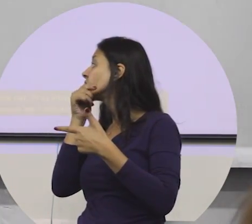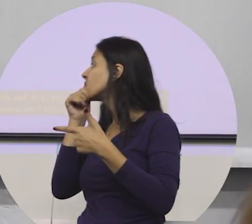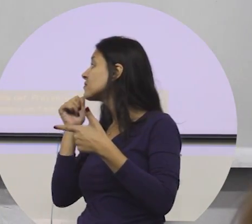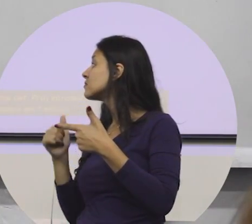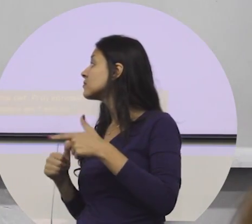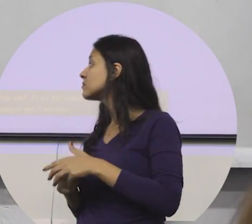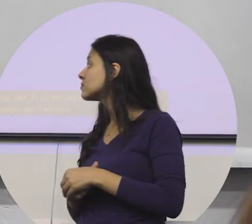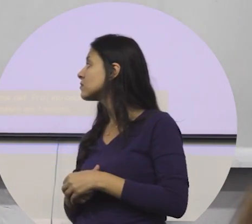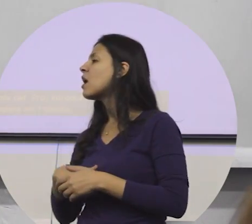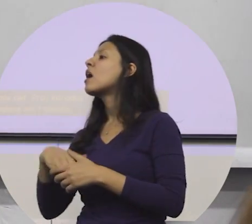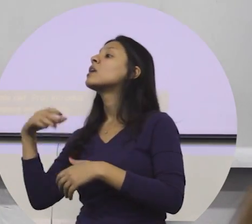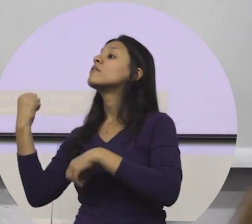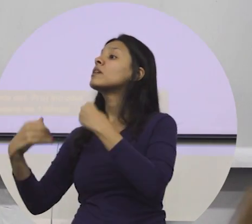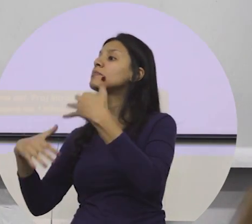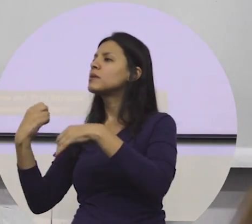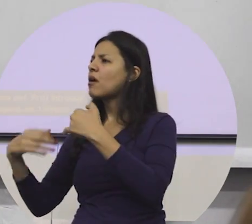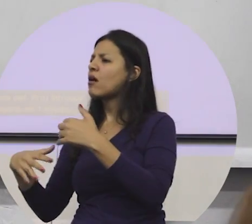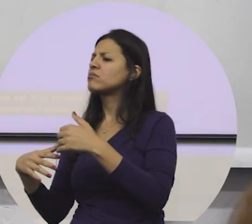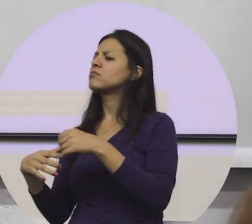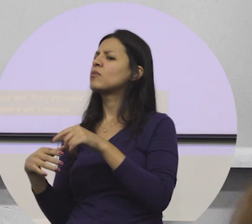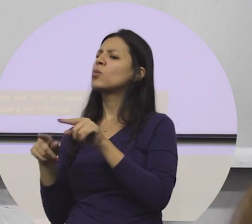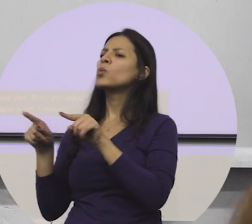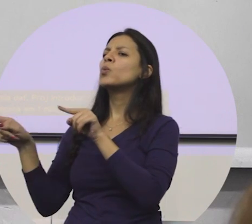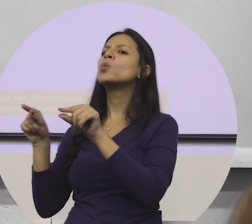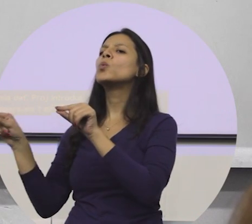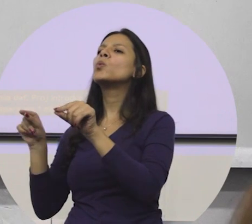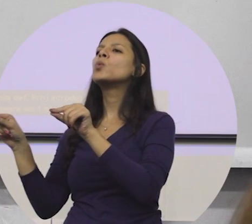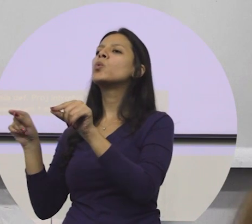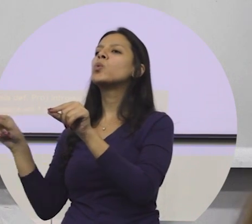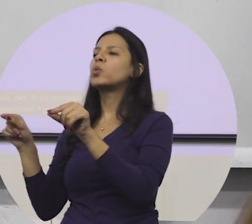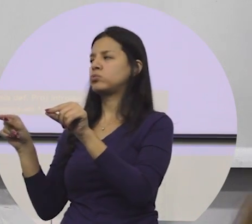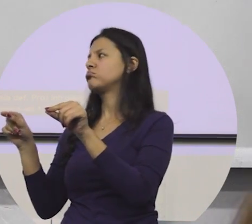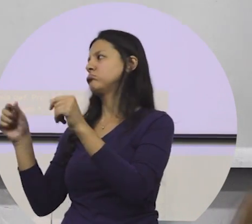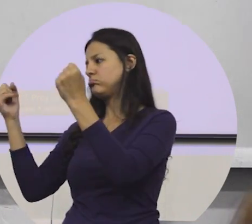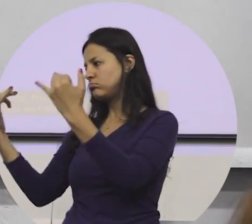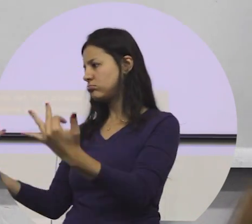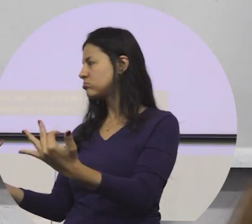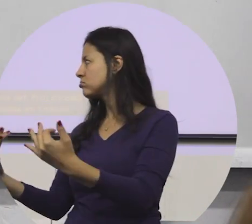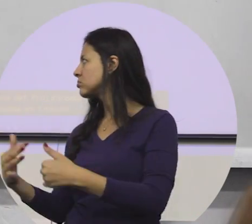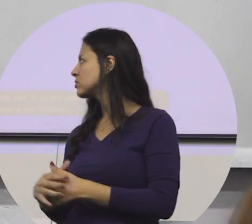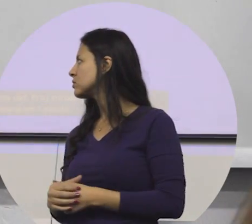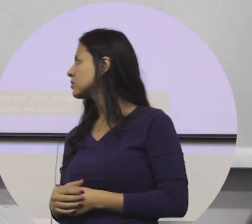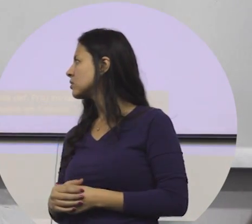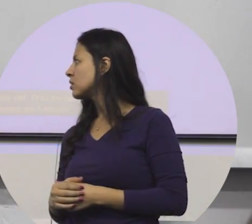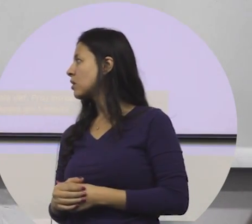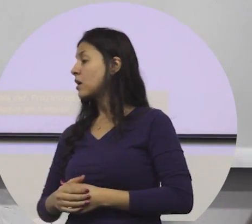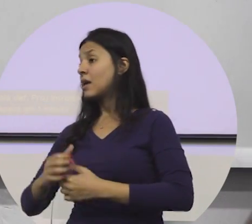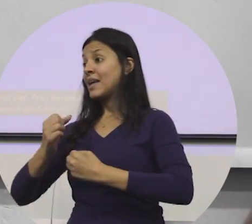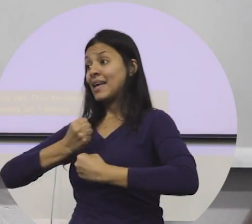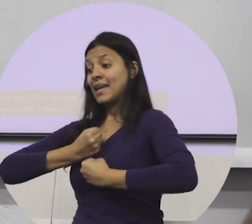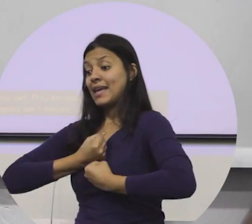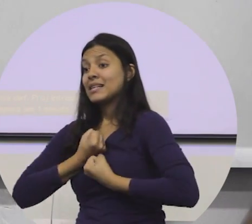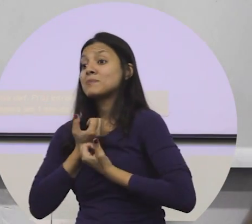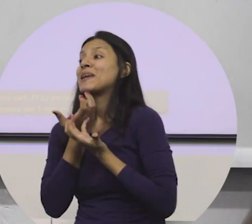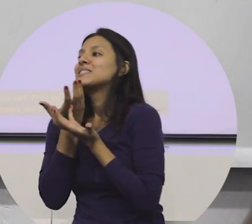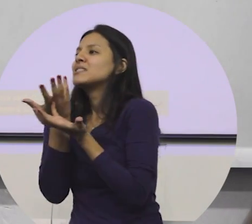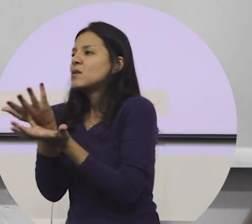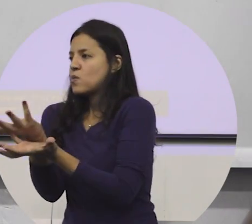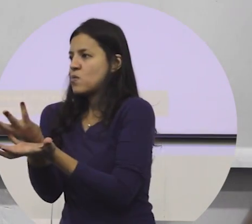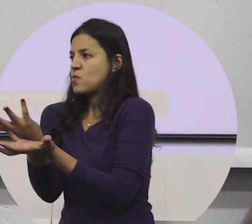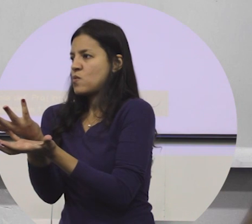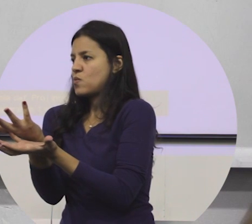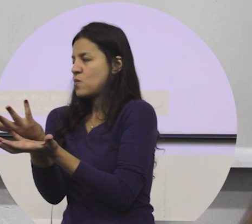E aí ele vai explicar o que é uma coisa e o que é a outra. Olha só, na expressão, no antigo